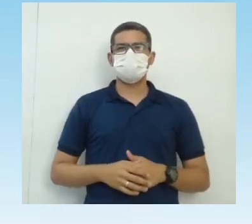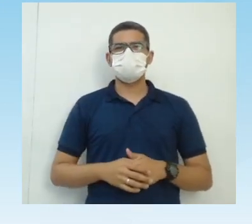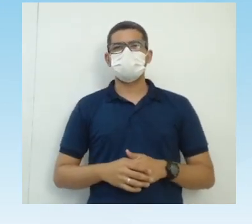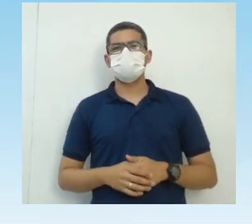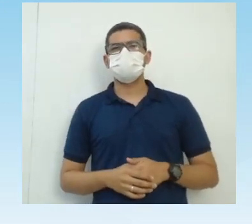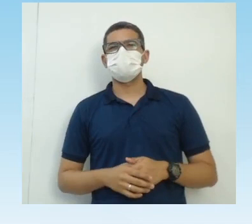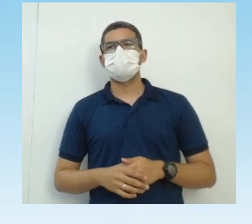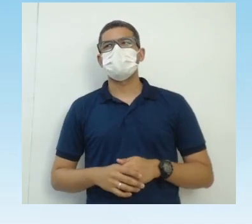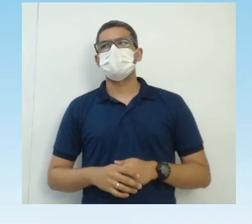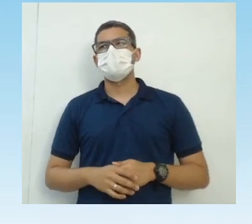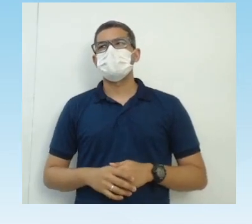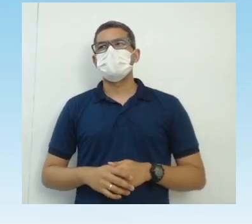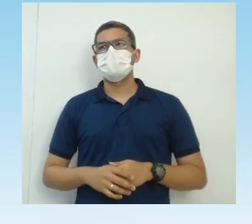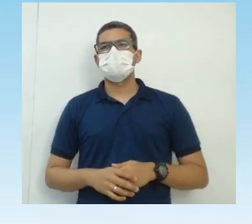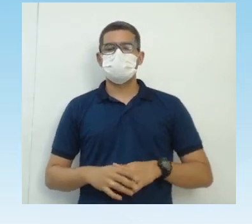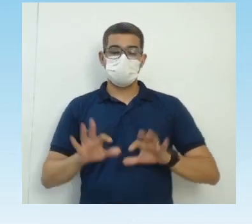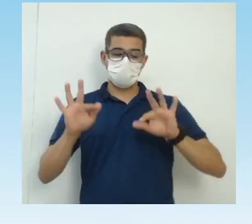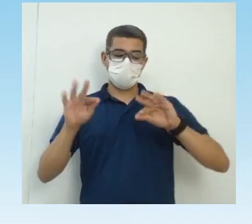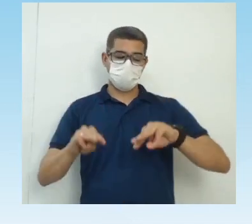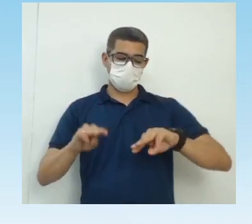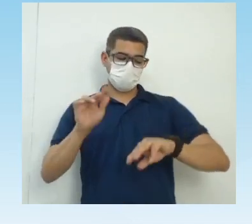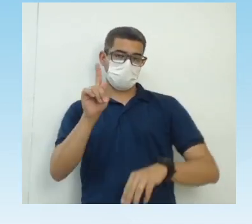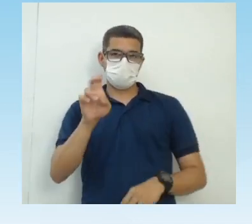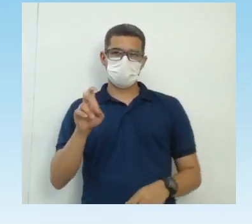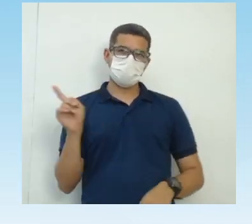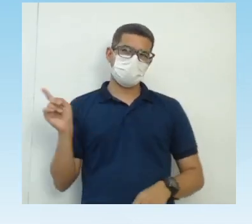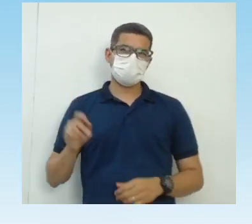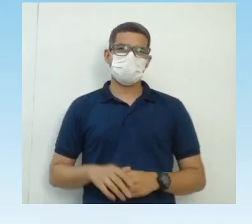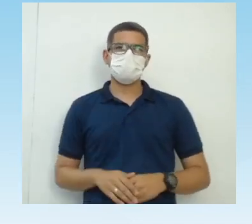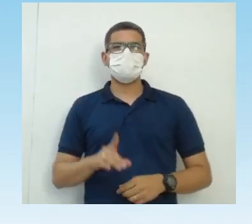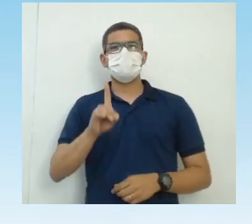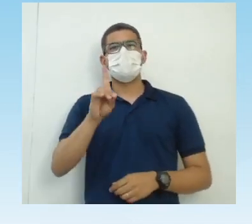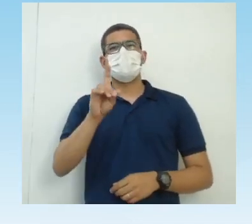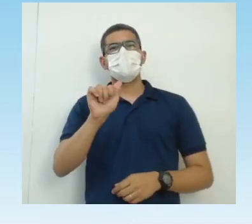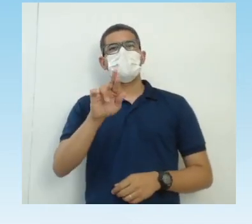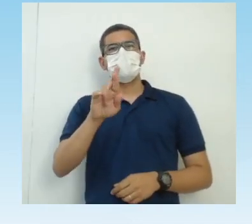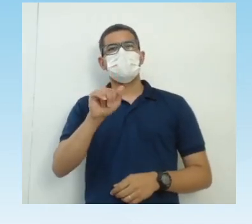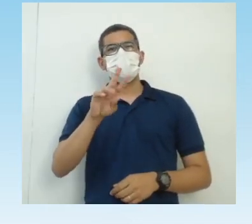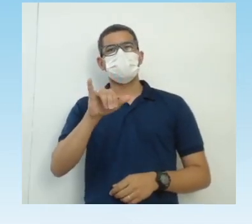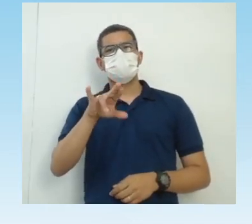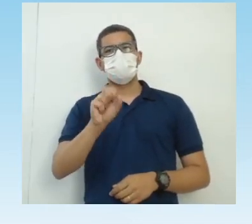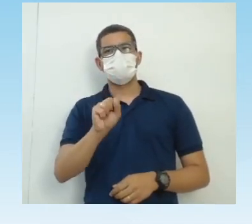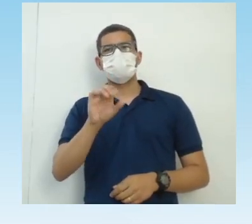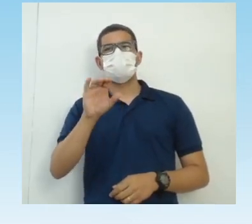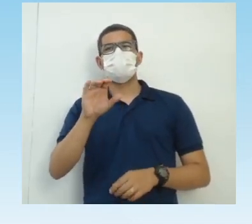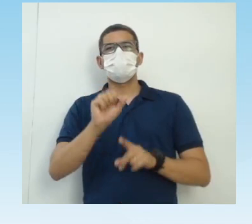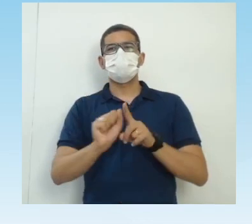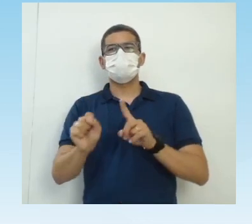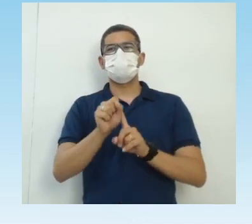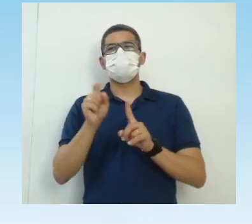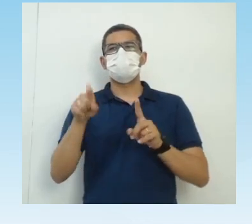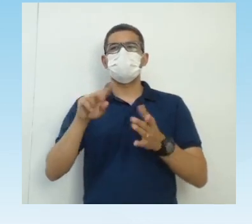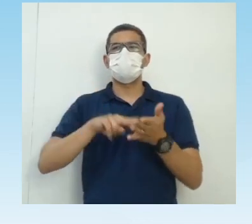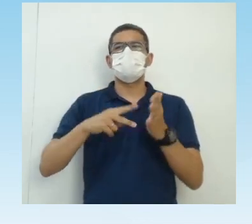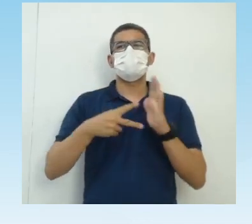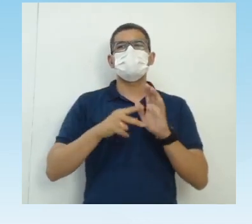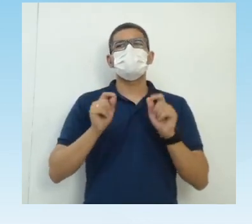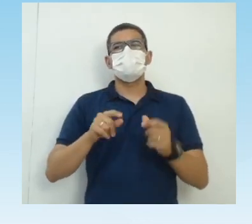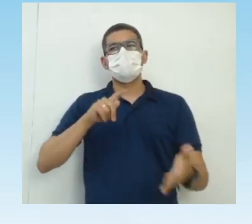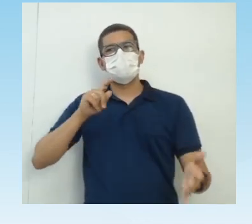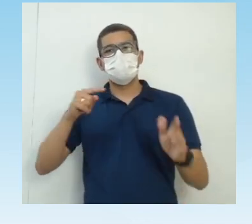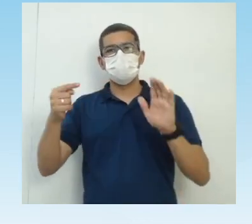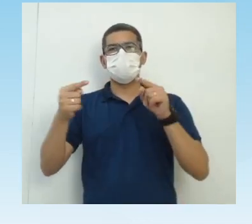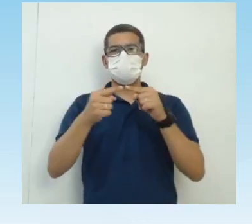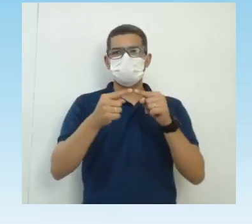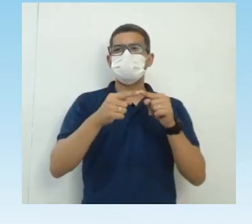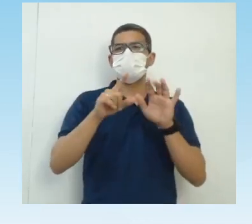Show de bola. Vamos encerrar com essa rapidinho. Darwinismo social pode ser definido como a ampliação das leis na teoria da